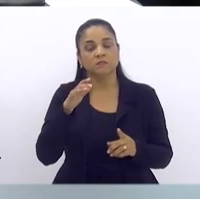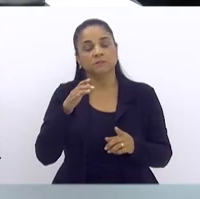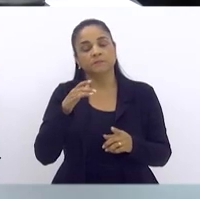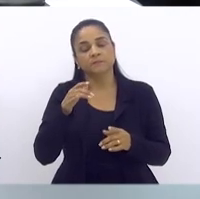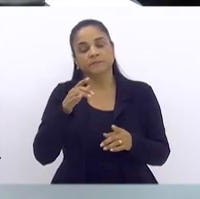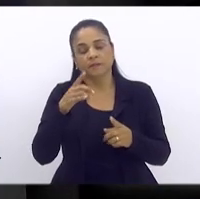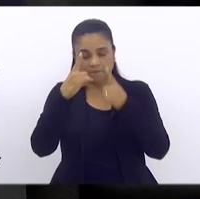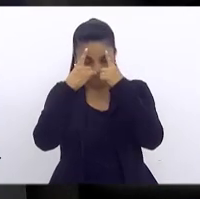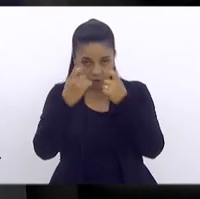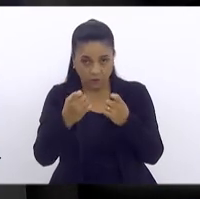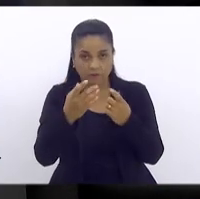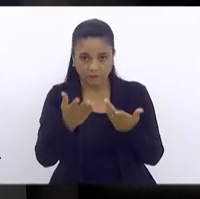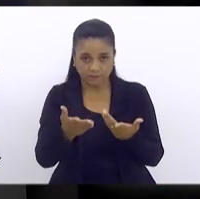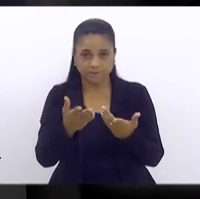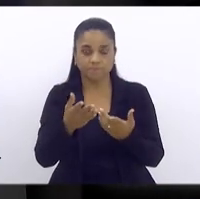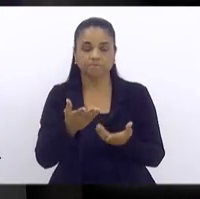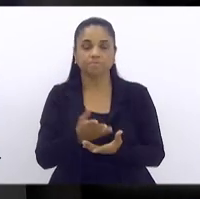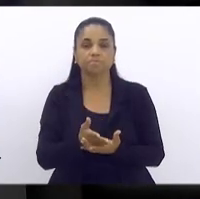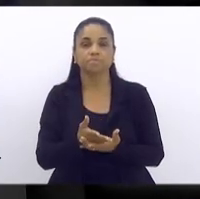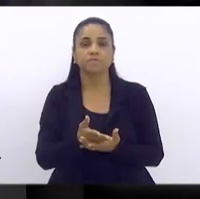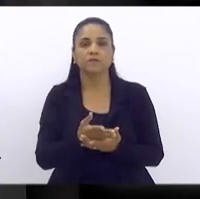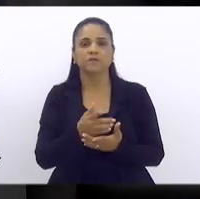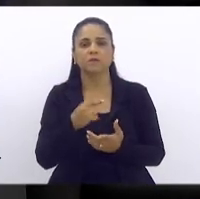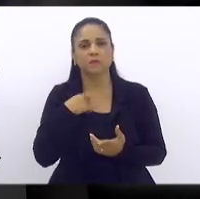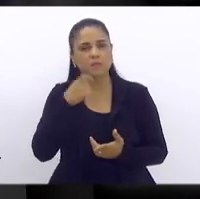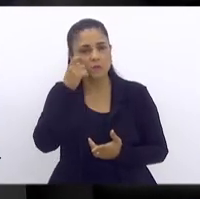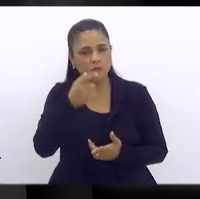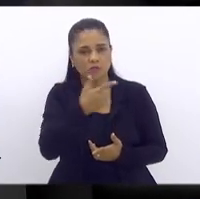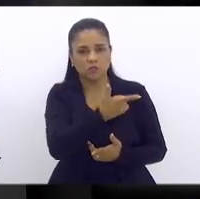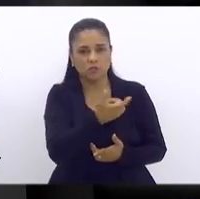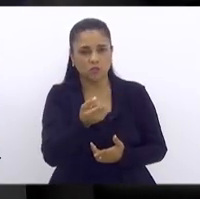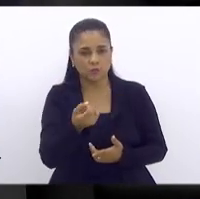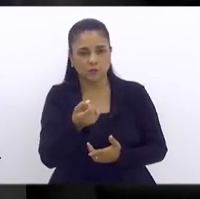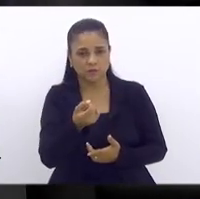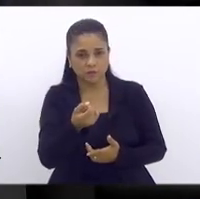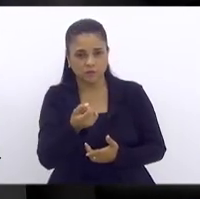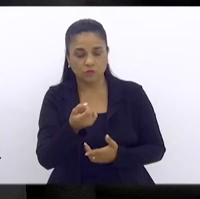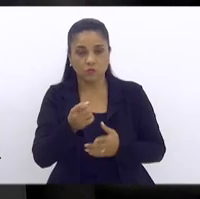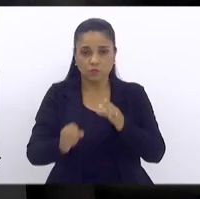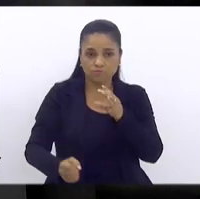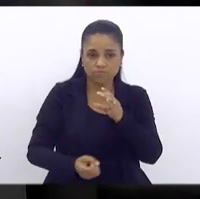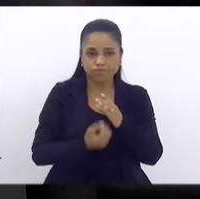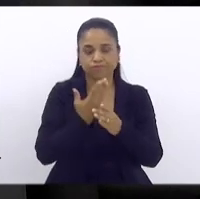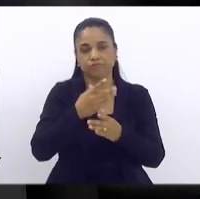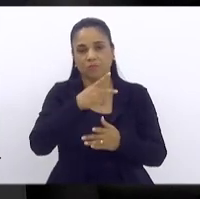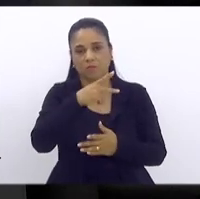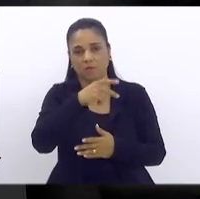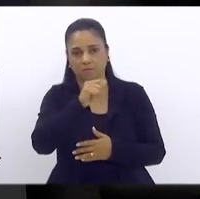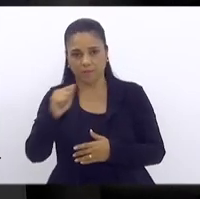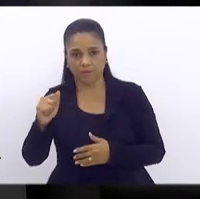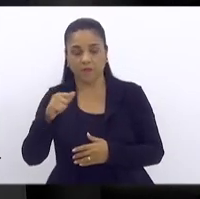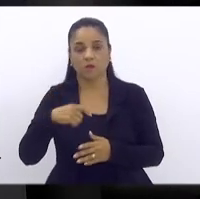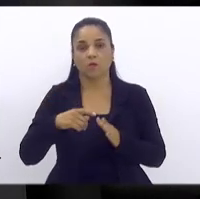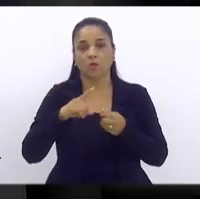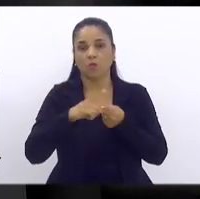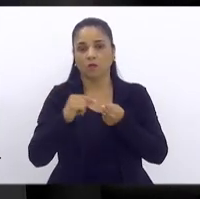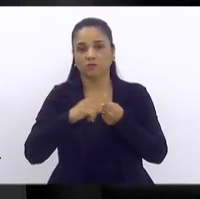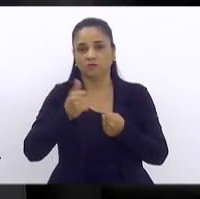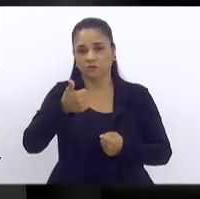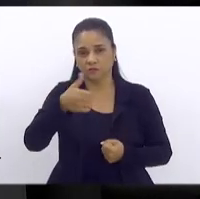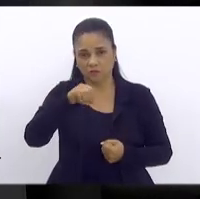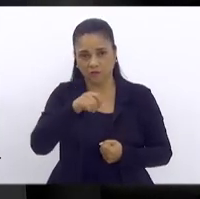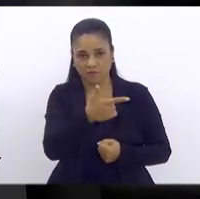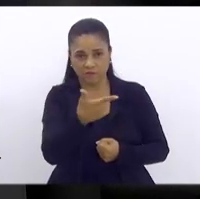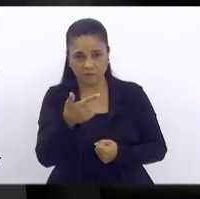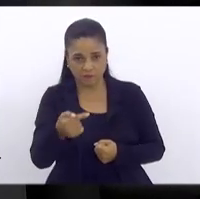interessantes que a gente se valeu em 2020, né, para conseguir criar o aplicativo. O artigo 19 e 27 fala o seguinte, que a mulher